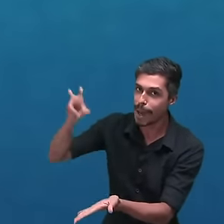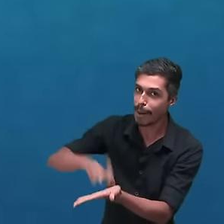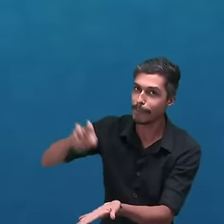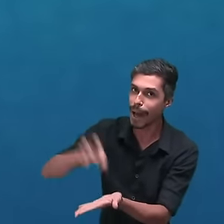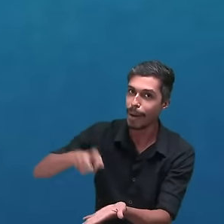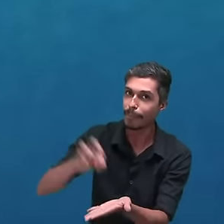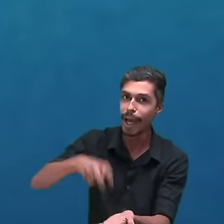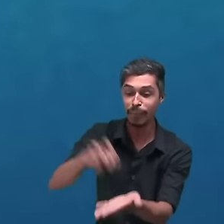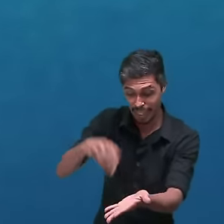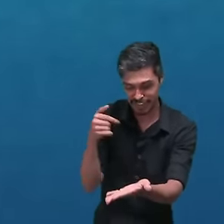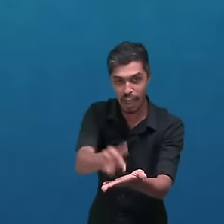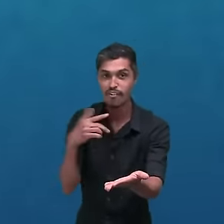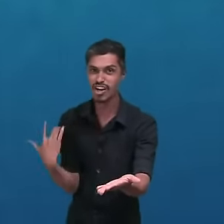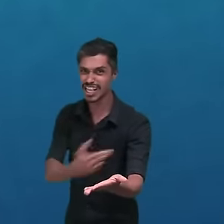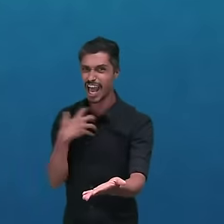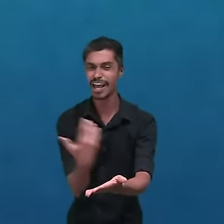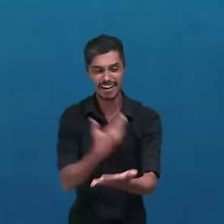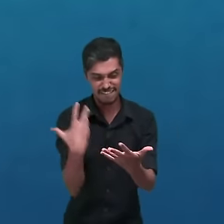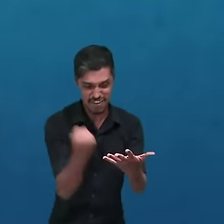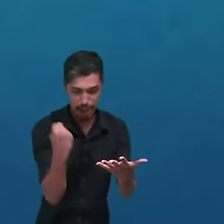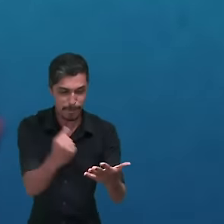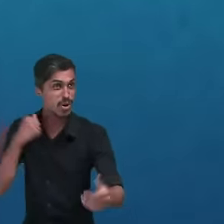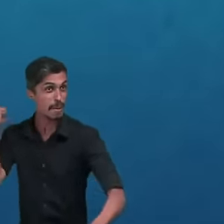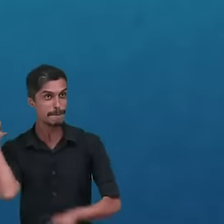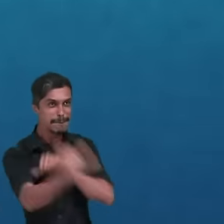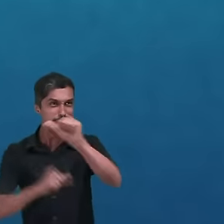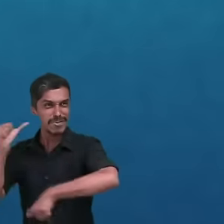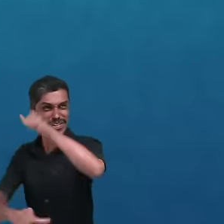un palacio.